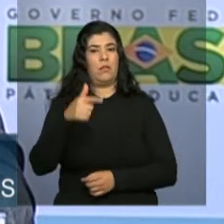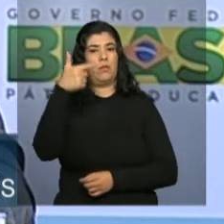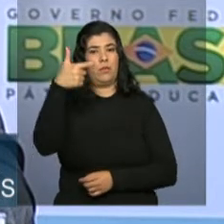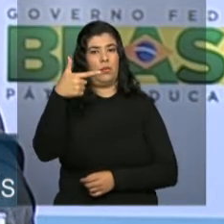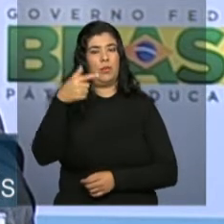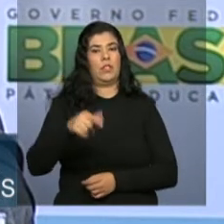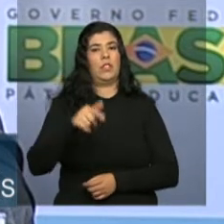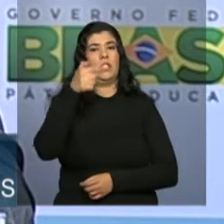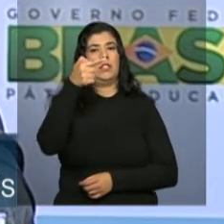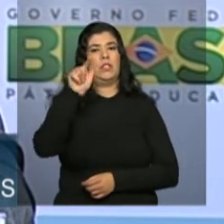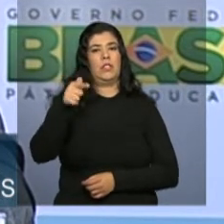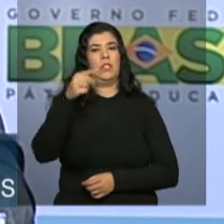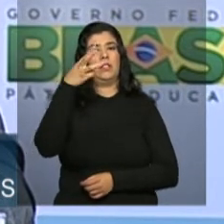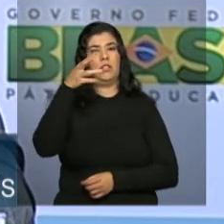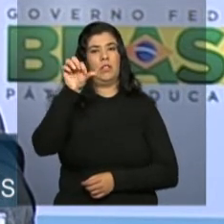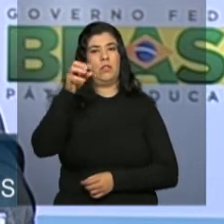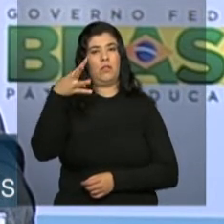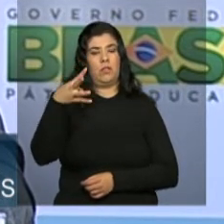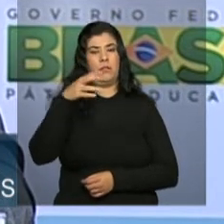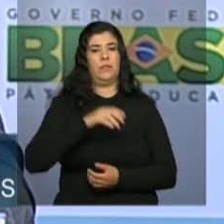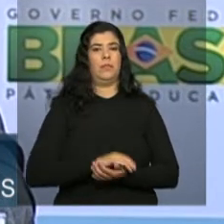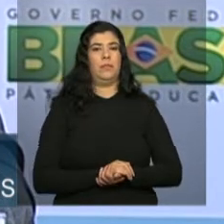273 94